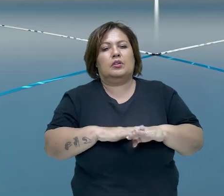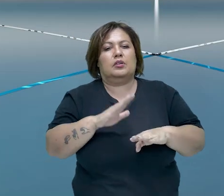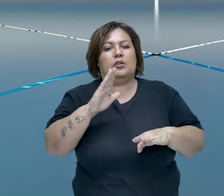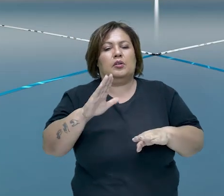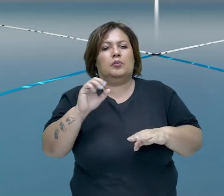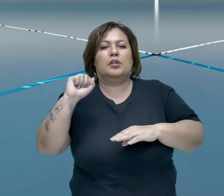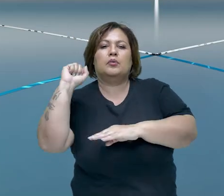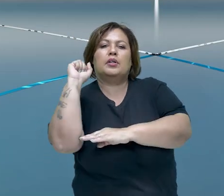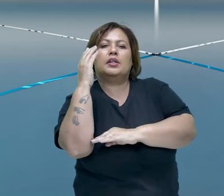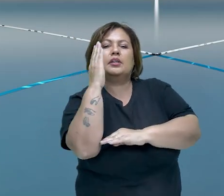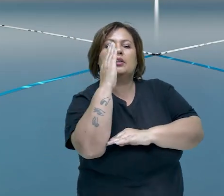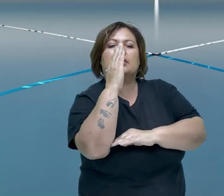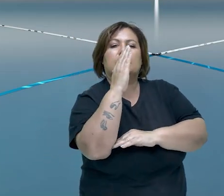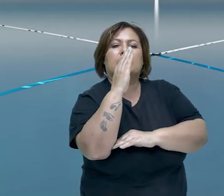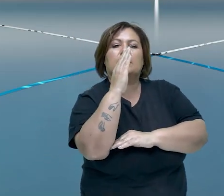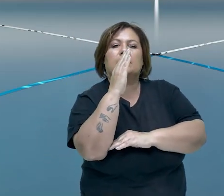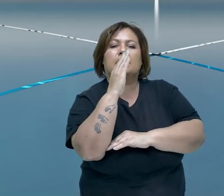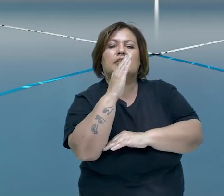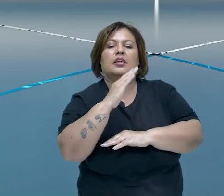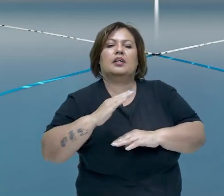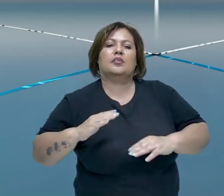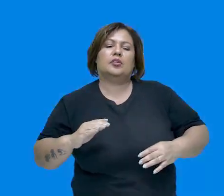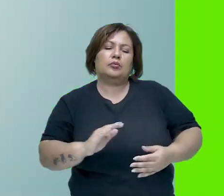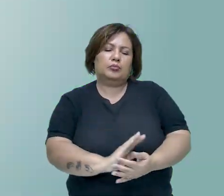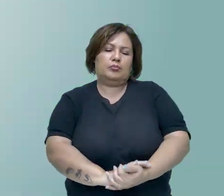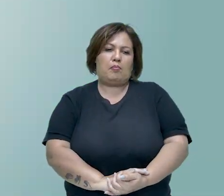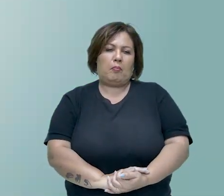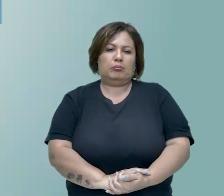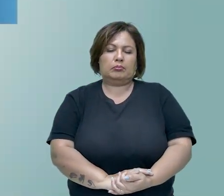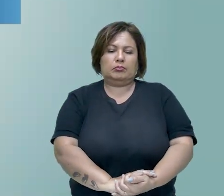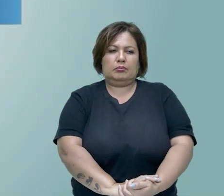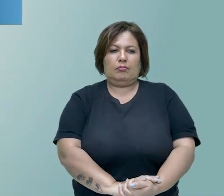mais sustentável. É com Fátima Uchoa.